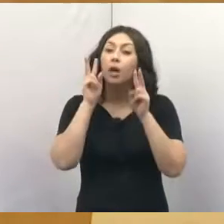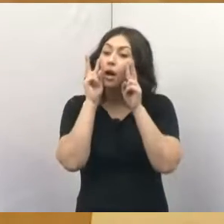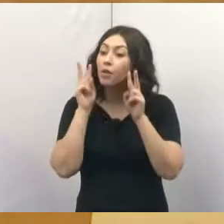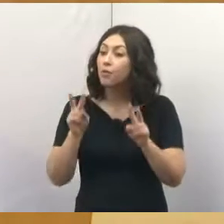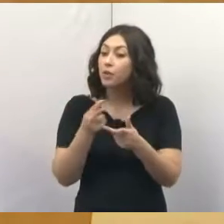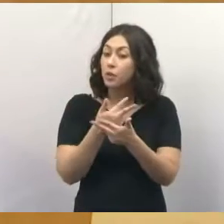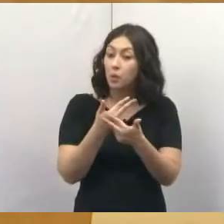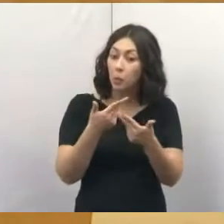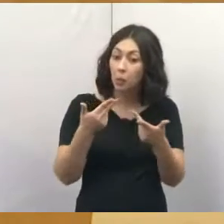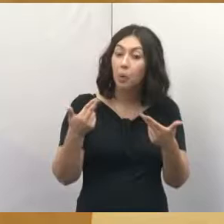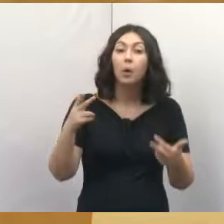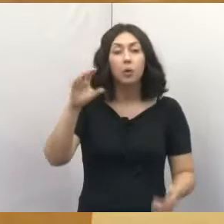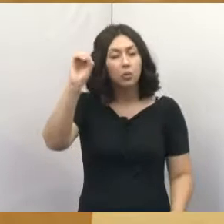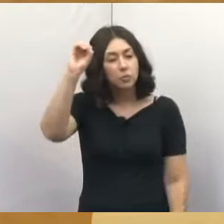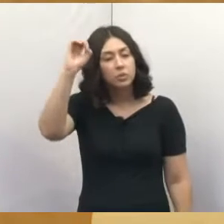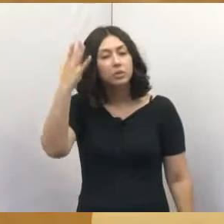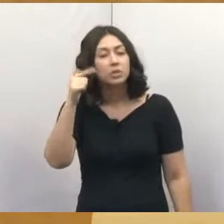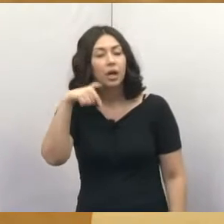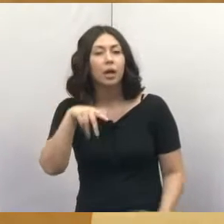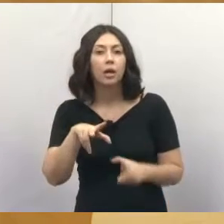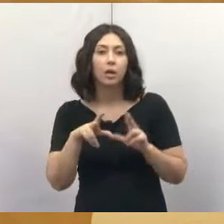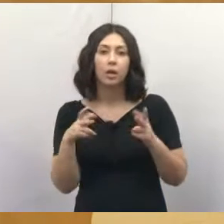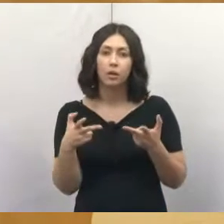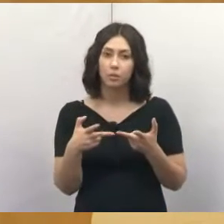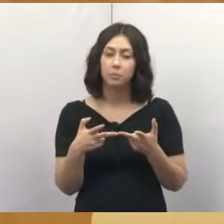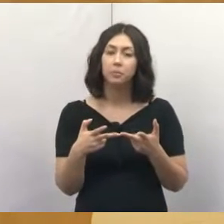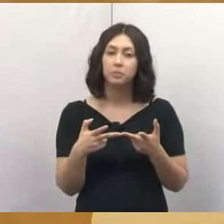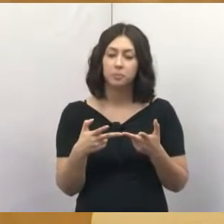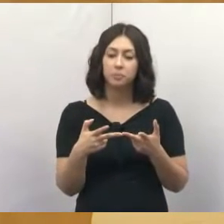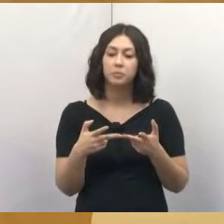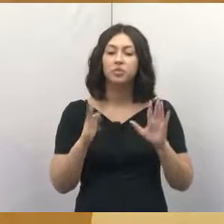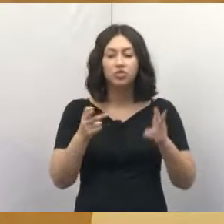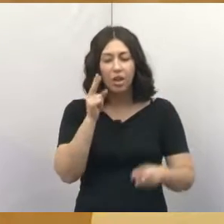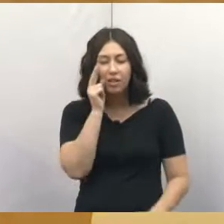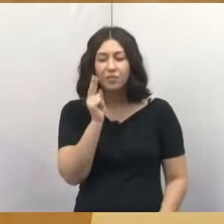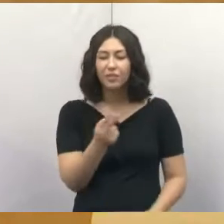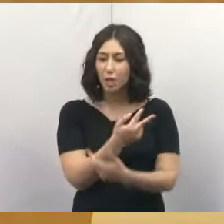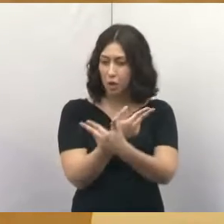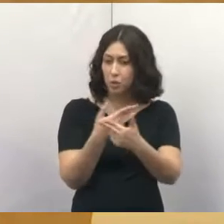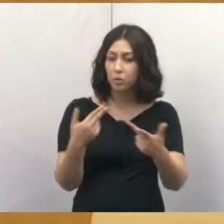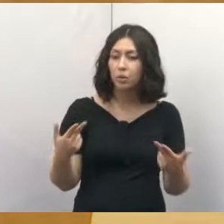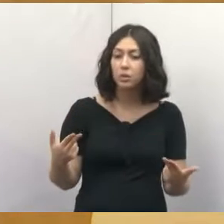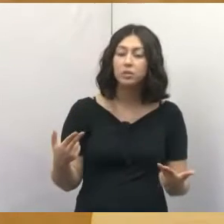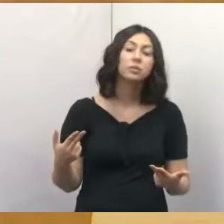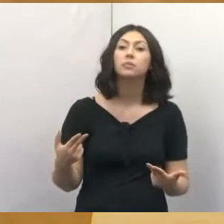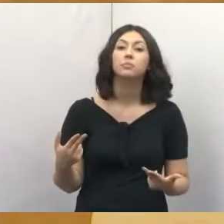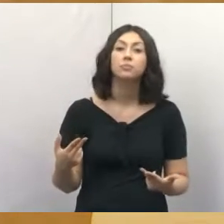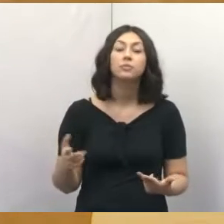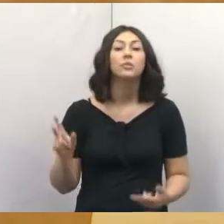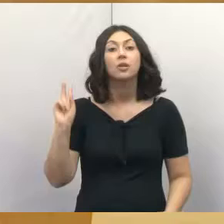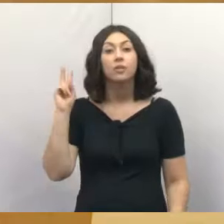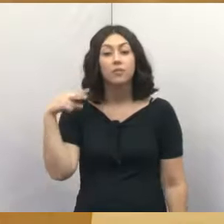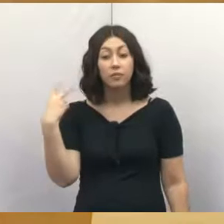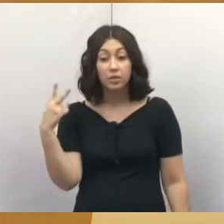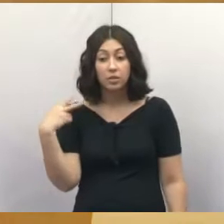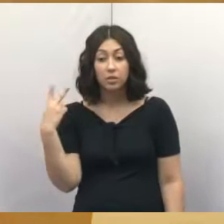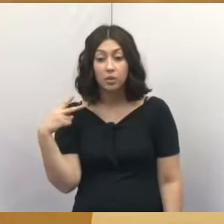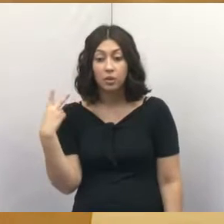muita coisa acontecer na Câmara Municipal. Já vi muita coisa acontecer, de